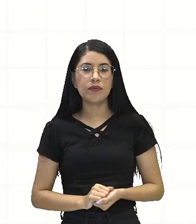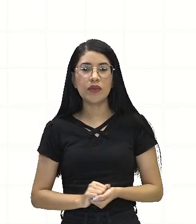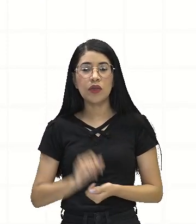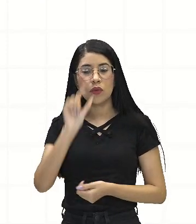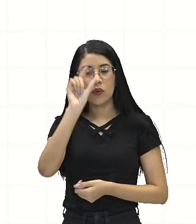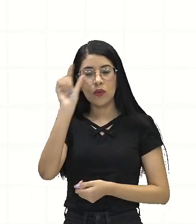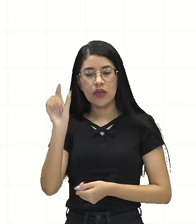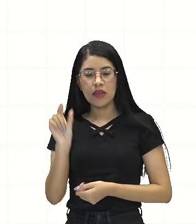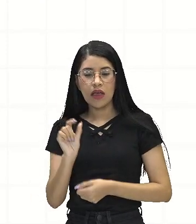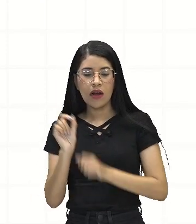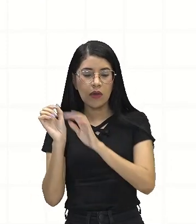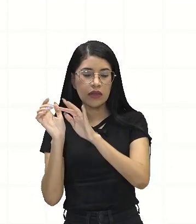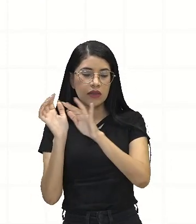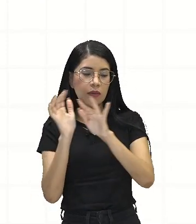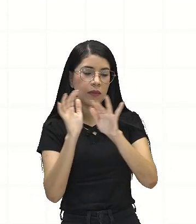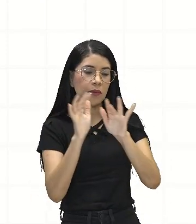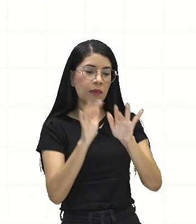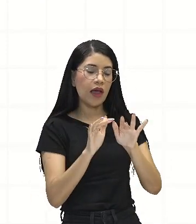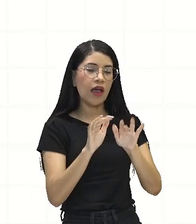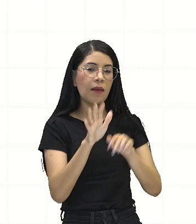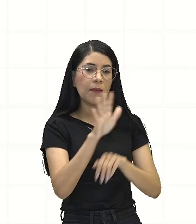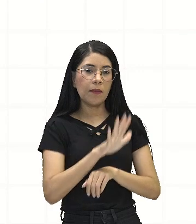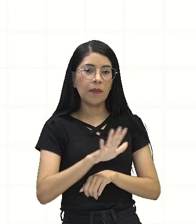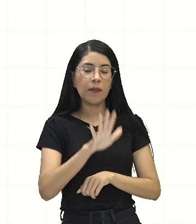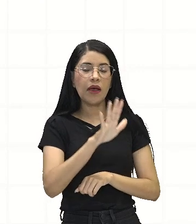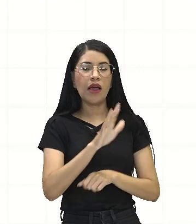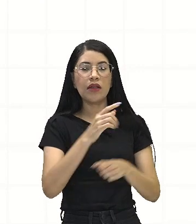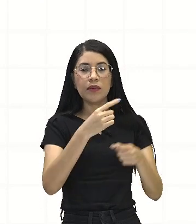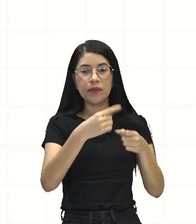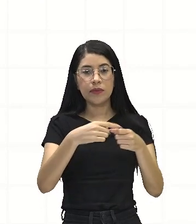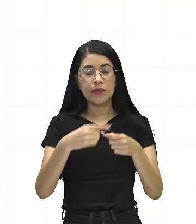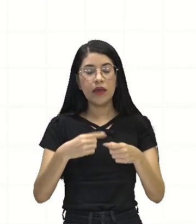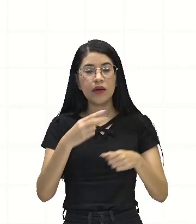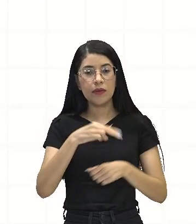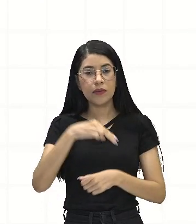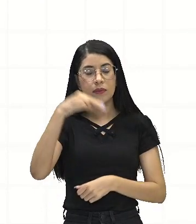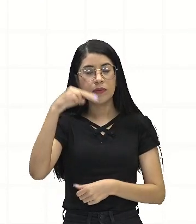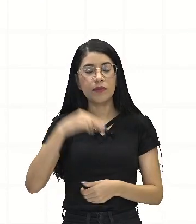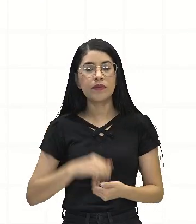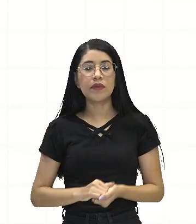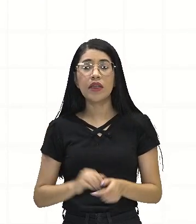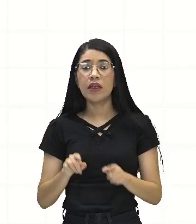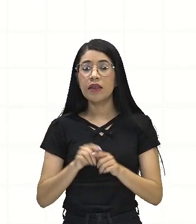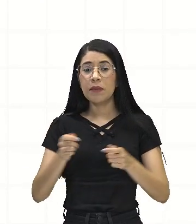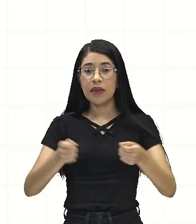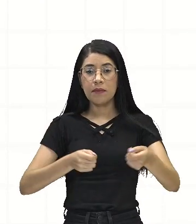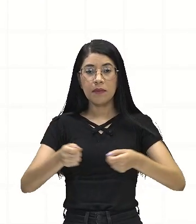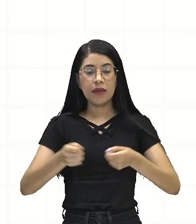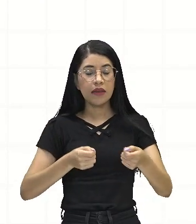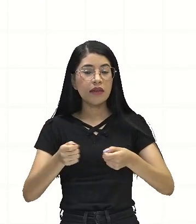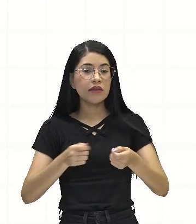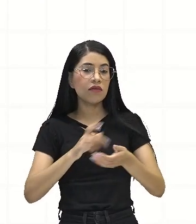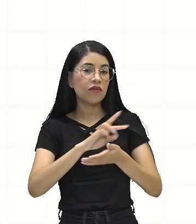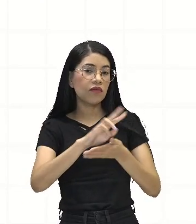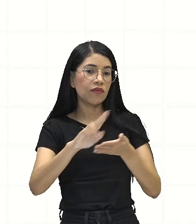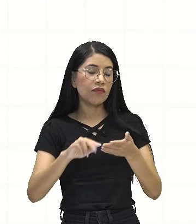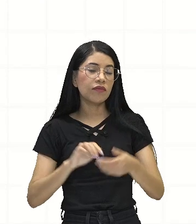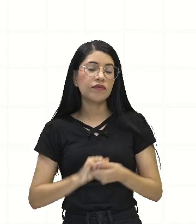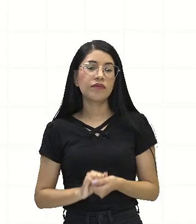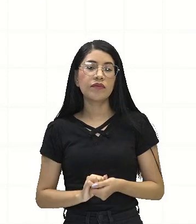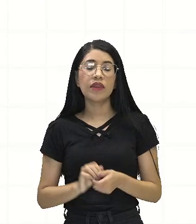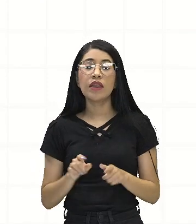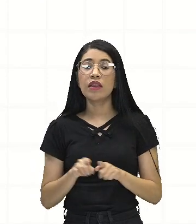pouco dessa parte interior da região Nordeste, e também atividades da mineração, né? E a expansão da